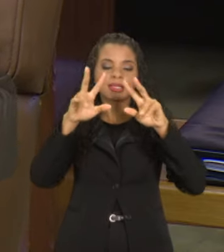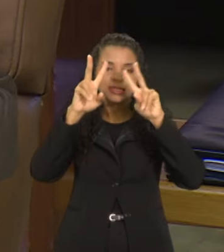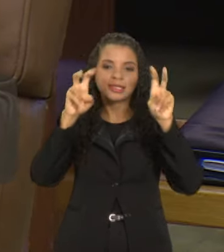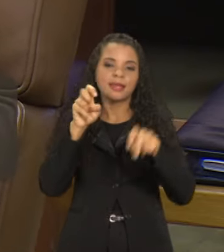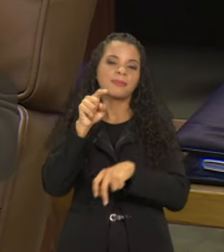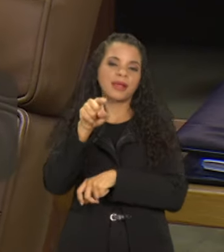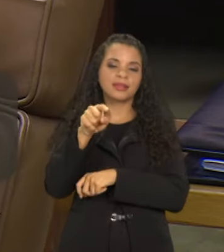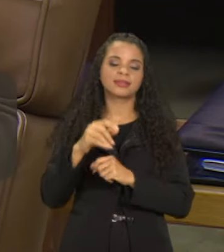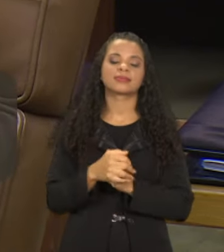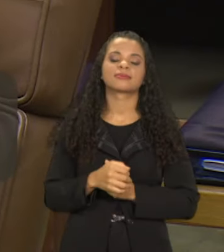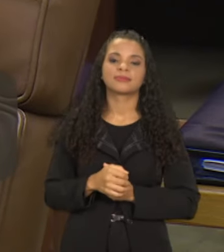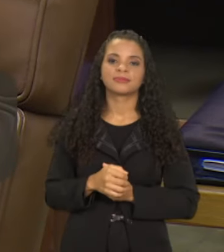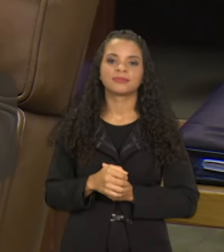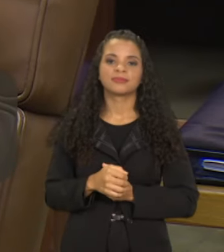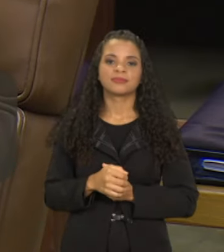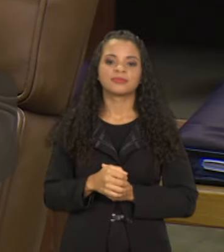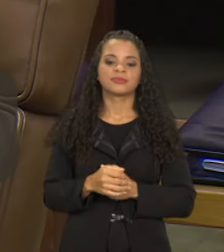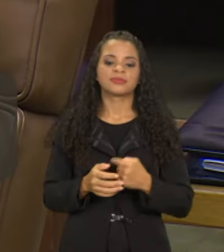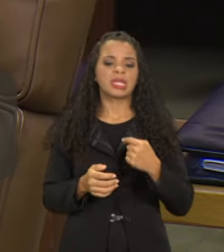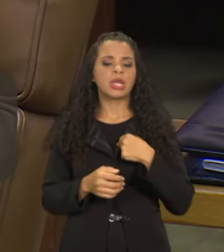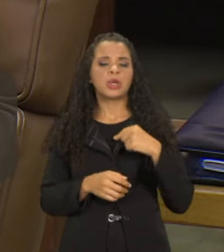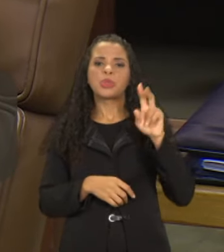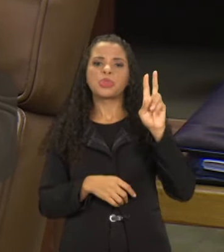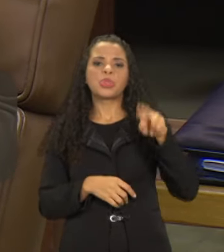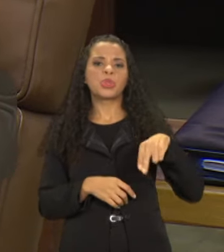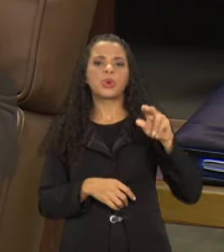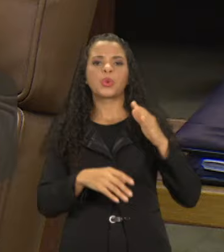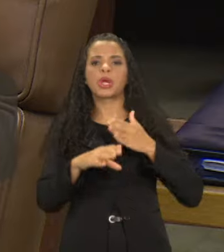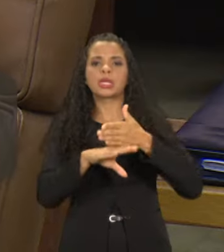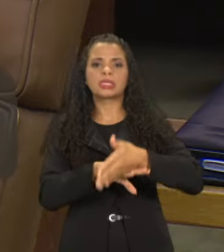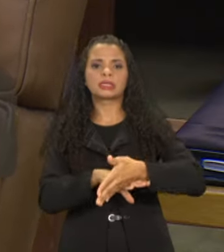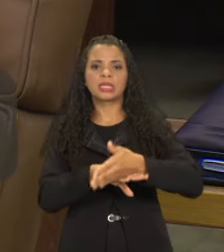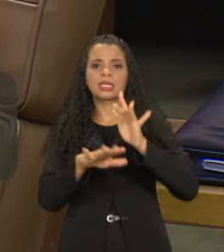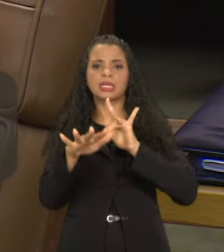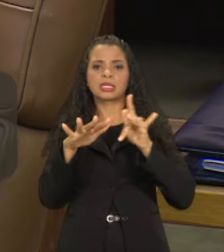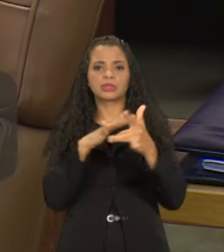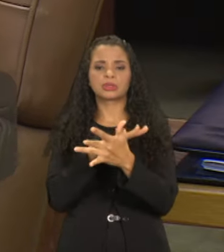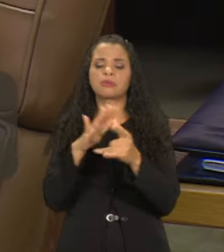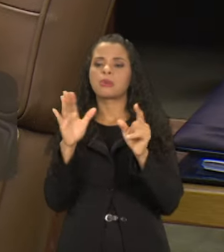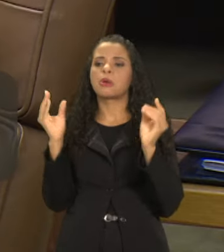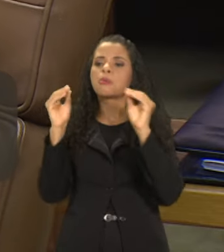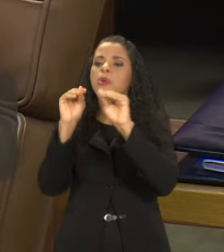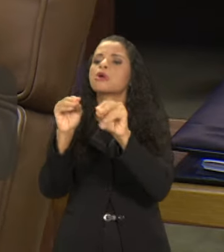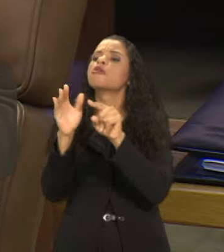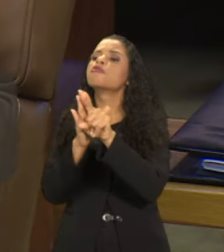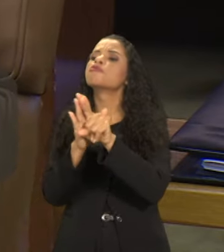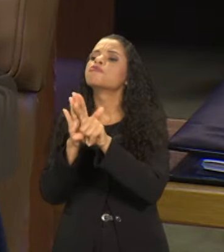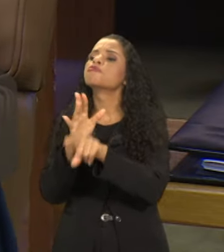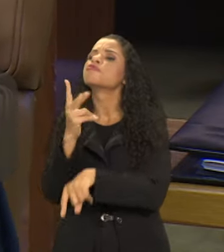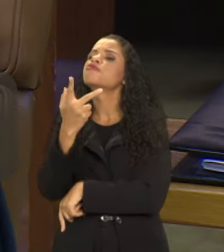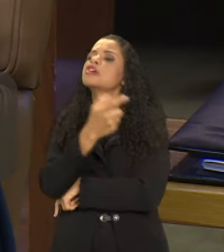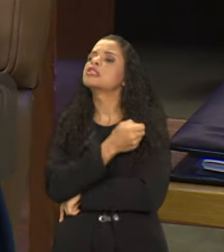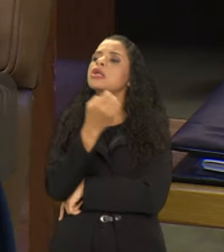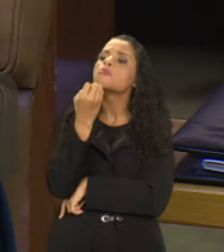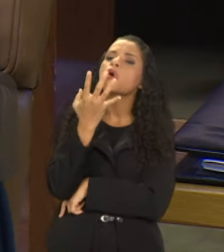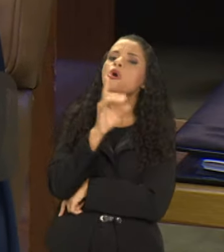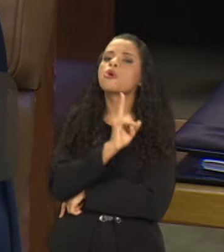Eu nunca entrei numa rede social para perguntar se a vacina era boa ou ruim. Eu tenho certeza que, se a ciência